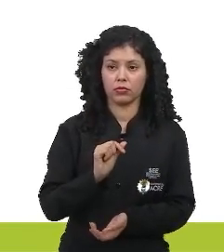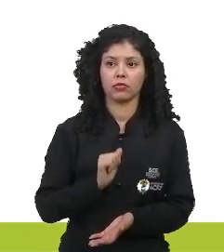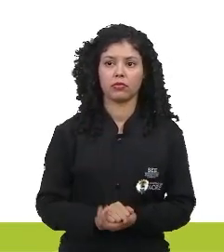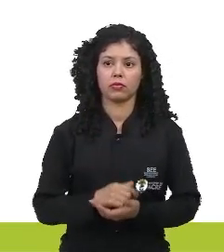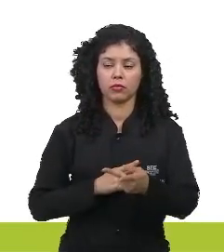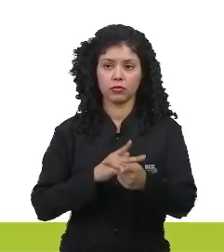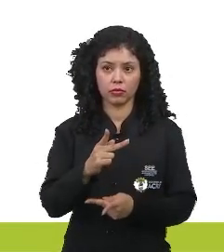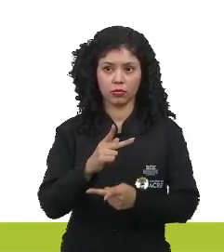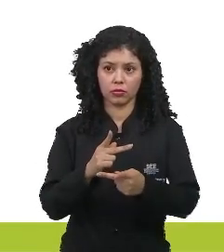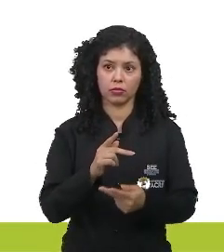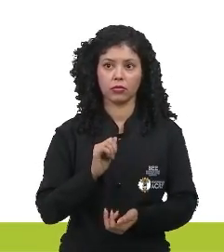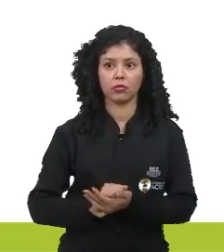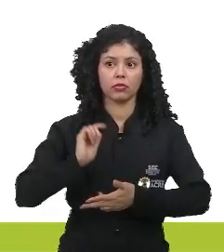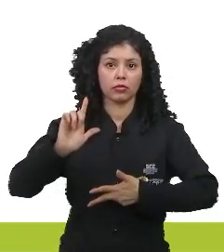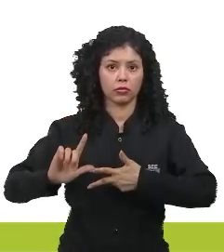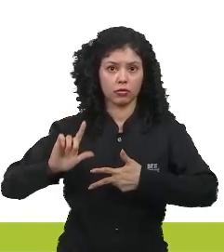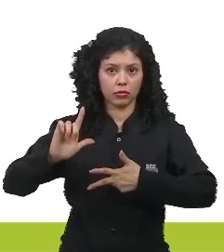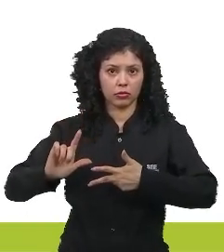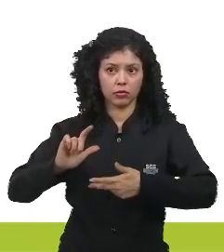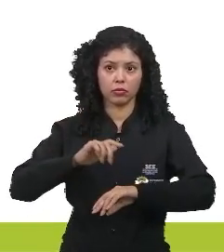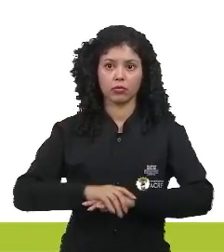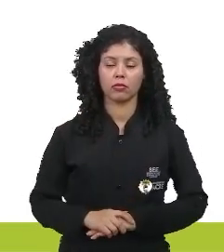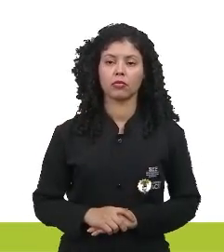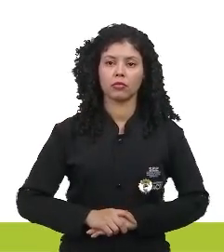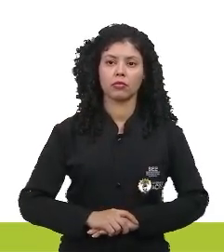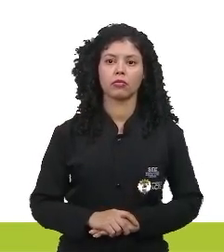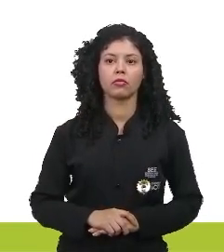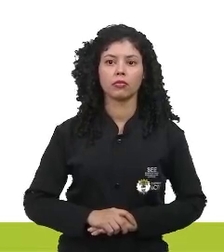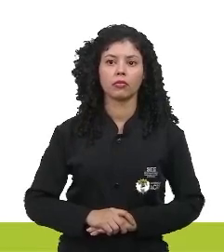salário mínimo por projeto legislativo.